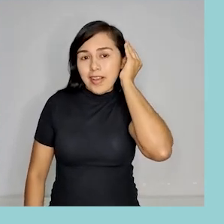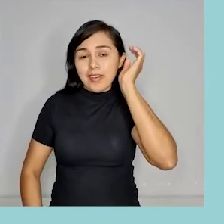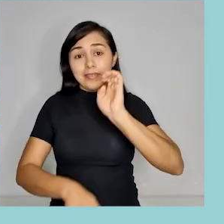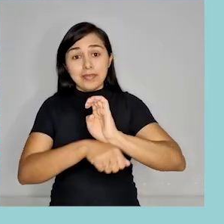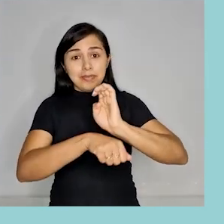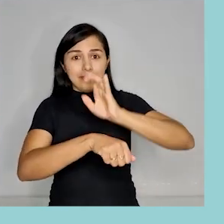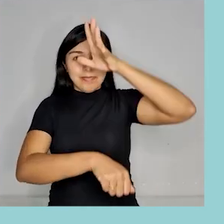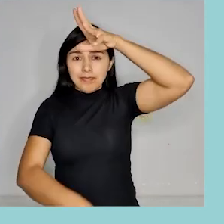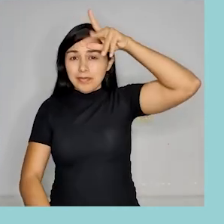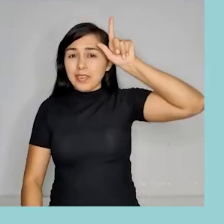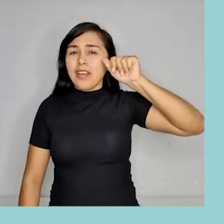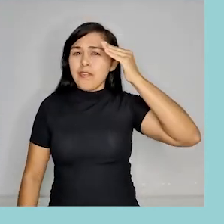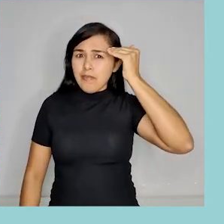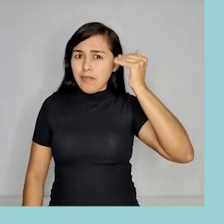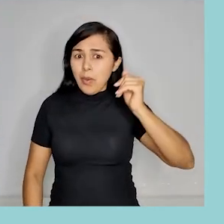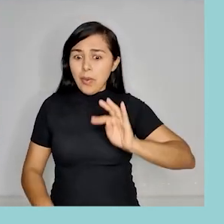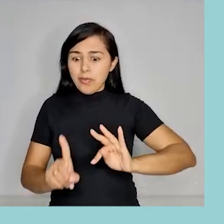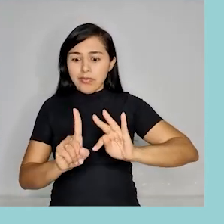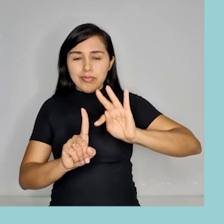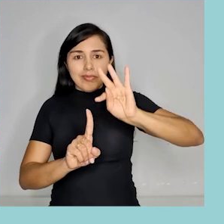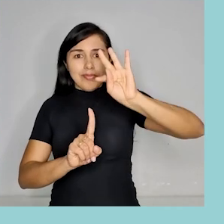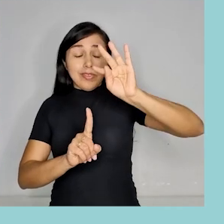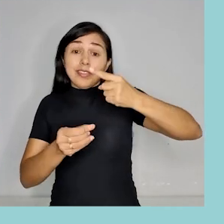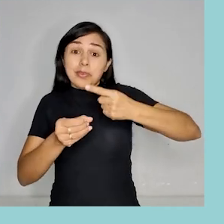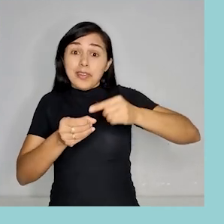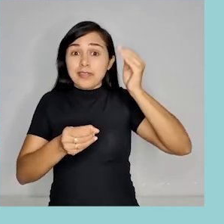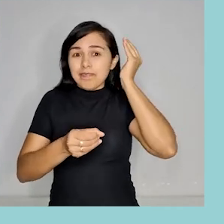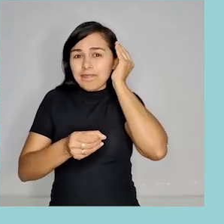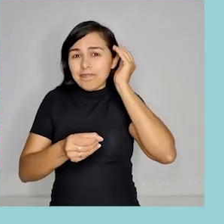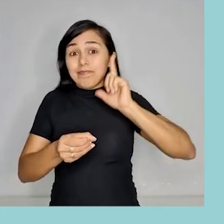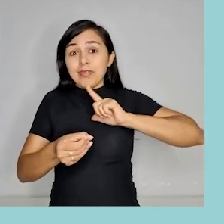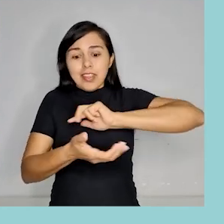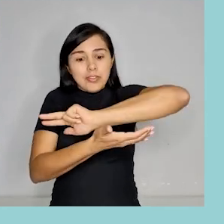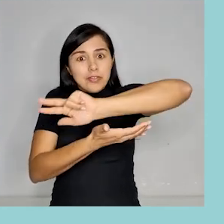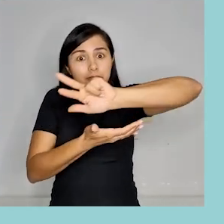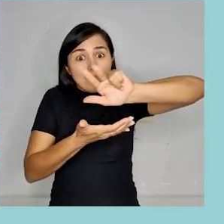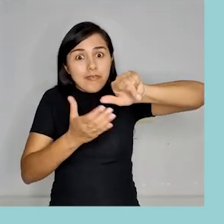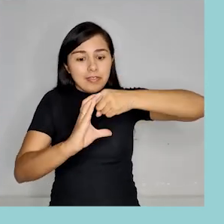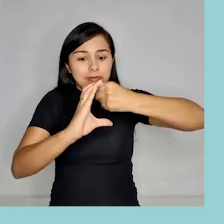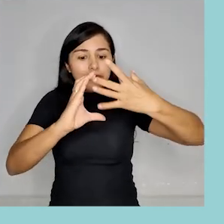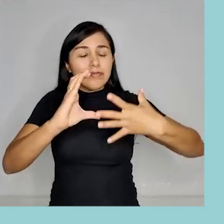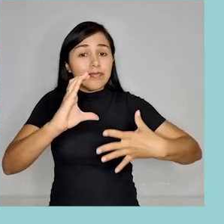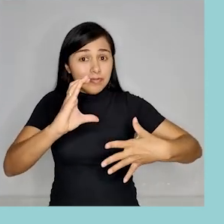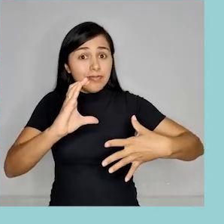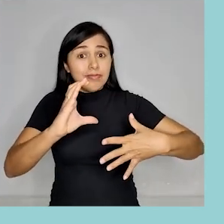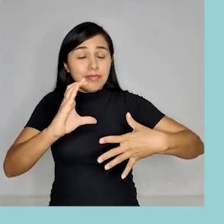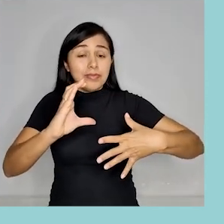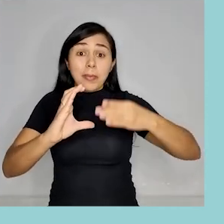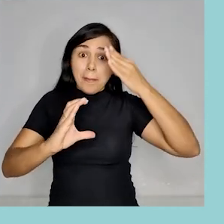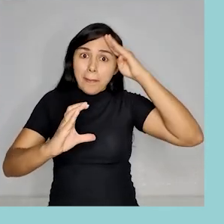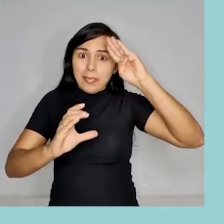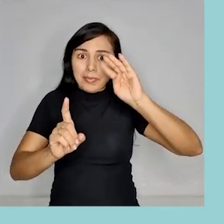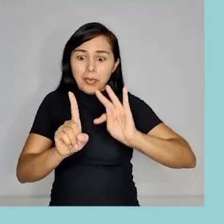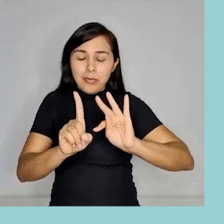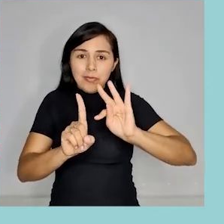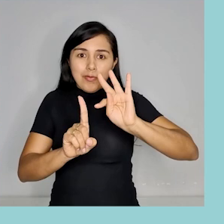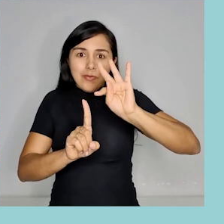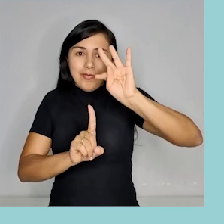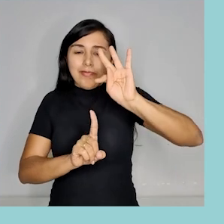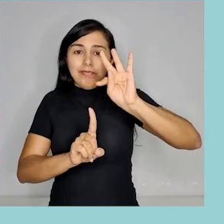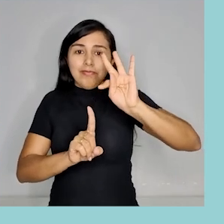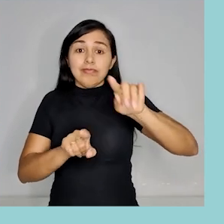altas temperaturas. A cidade de Cuiabá é conhecida por diversas características, além de suas altas